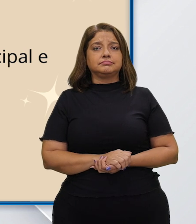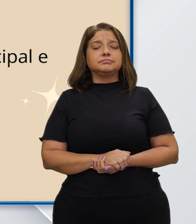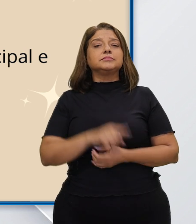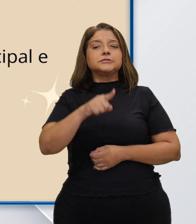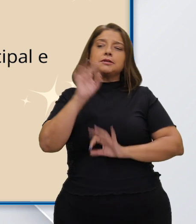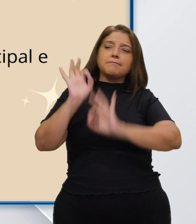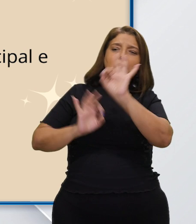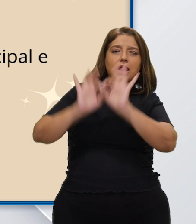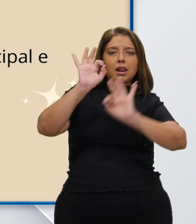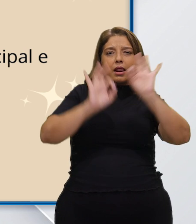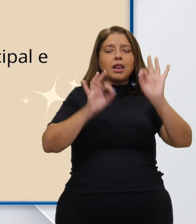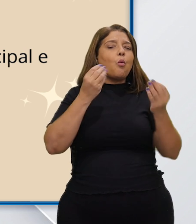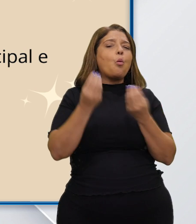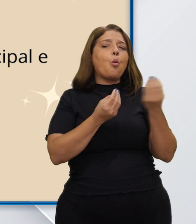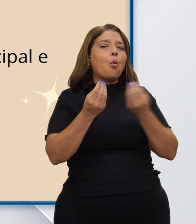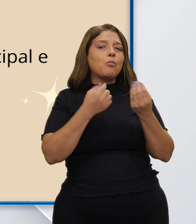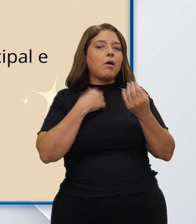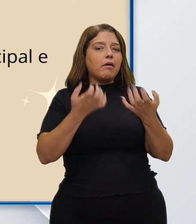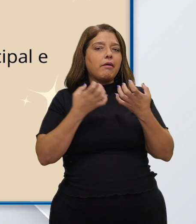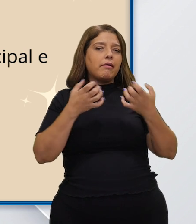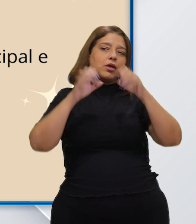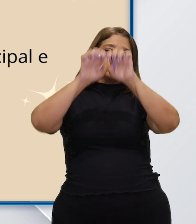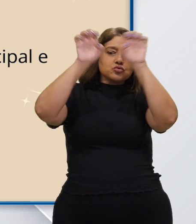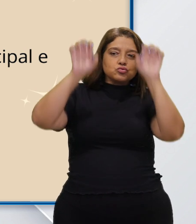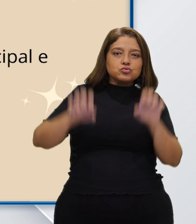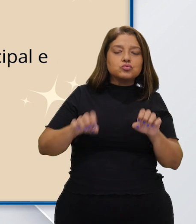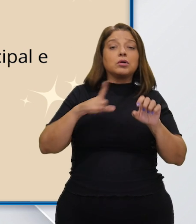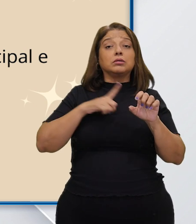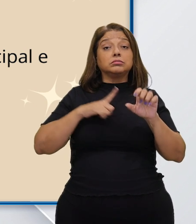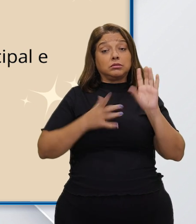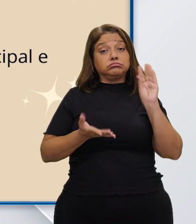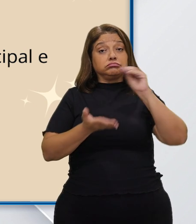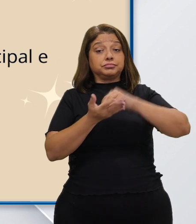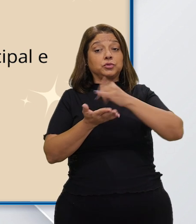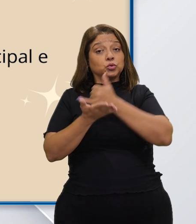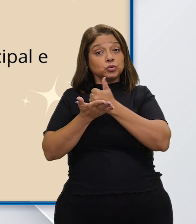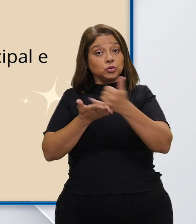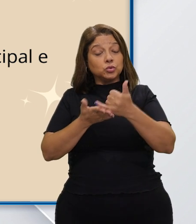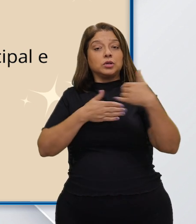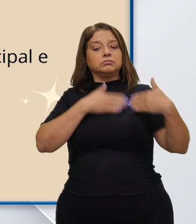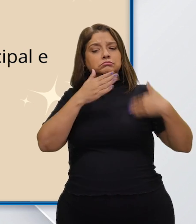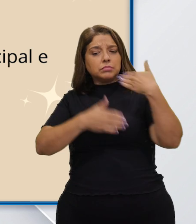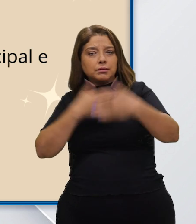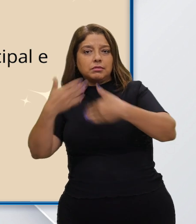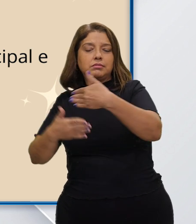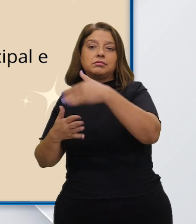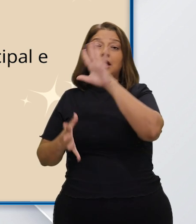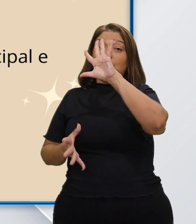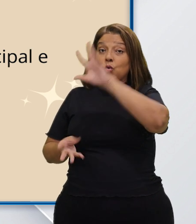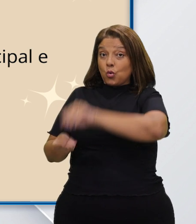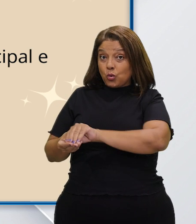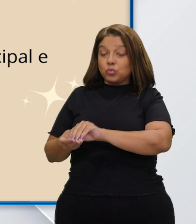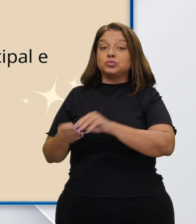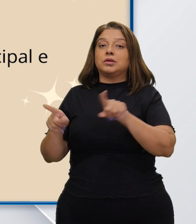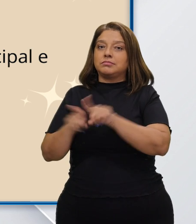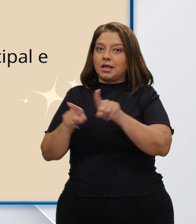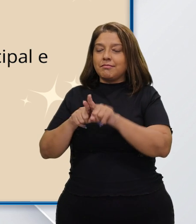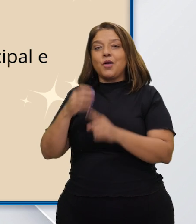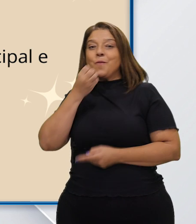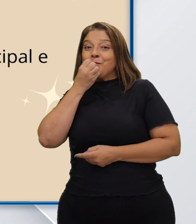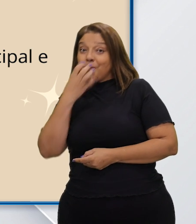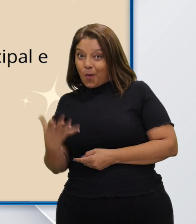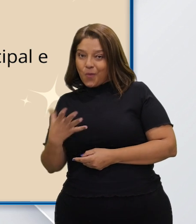Planeje a estrutura do seu conto, incluindo uma introdução, desenvolvimento e conclusão